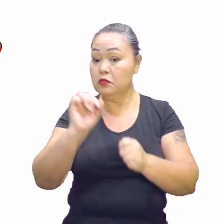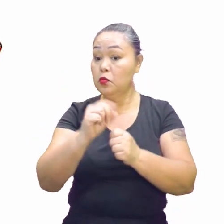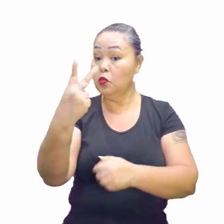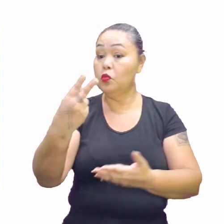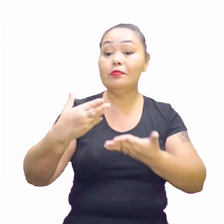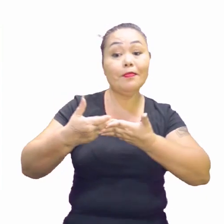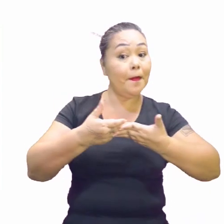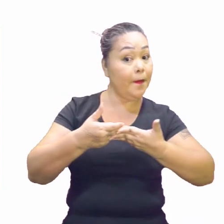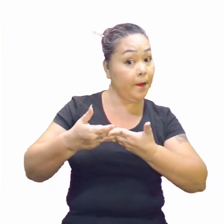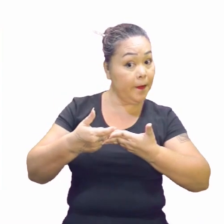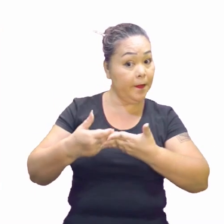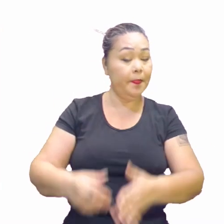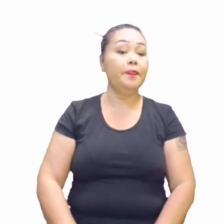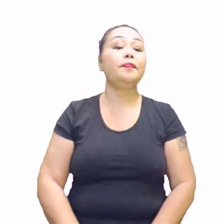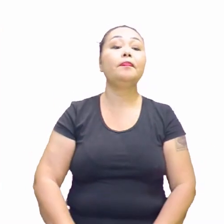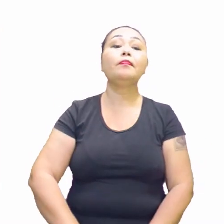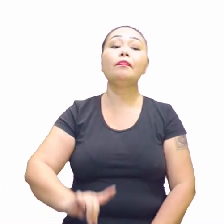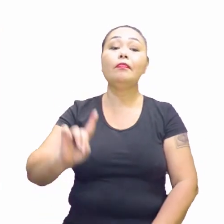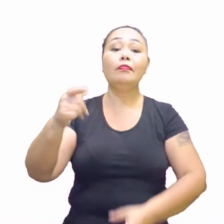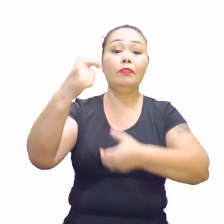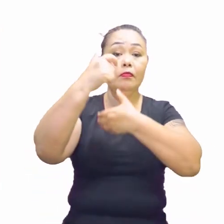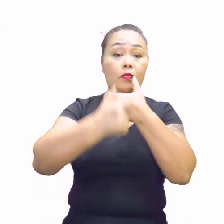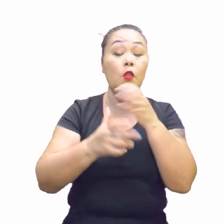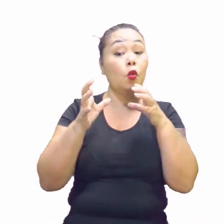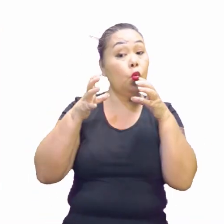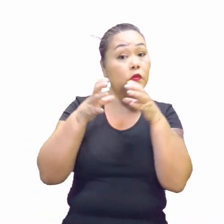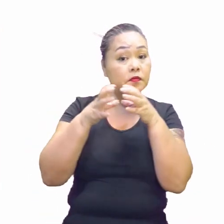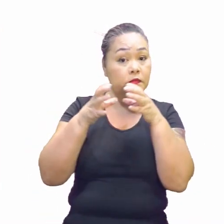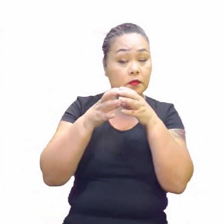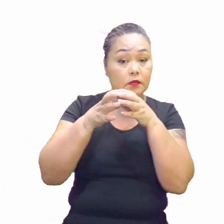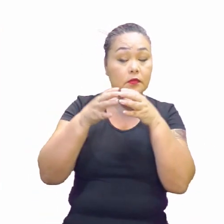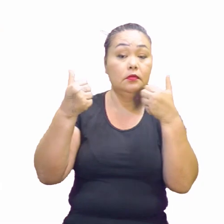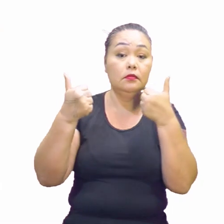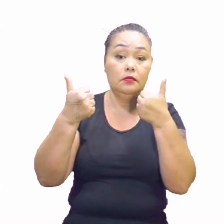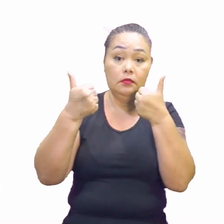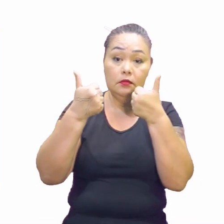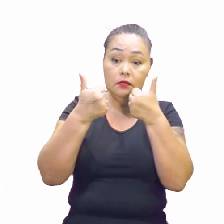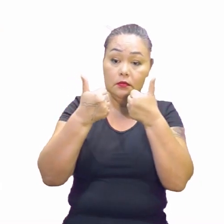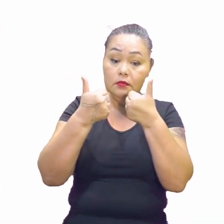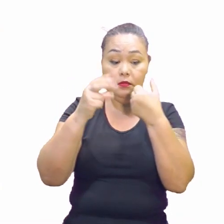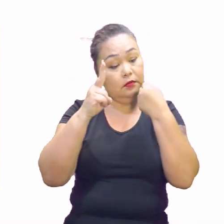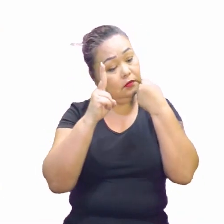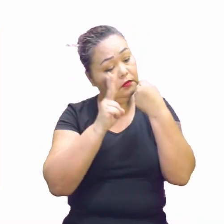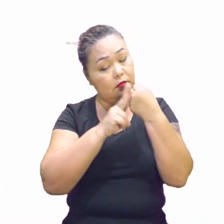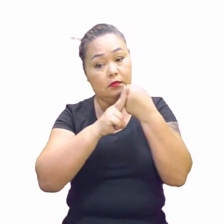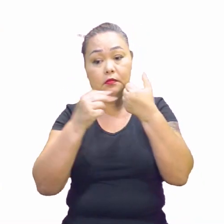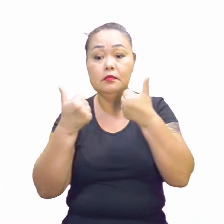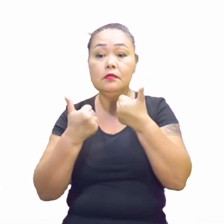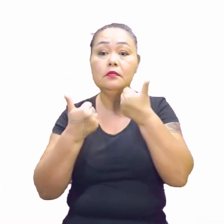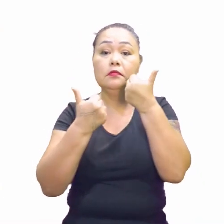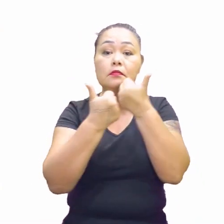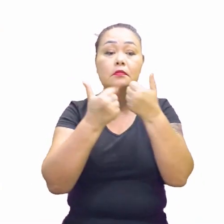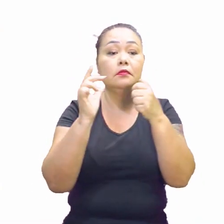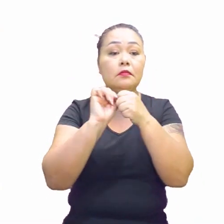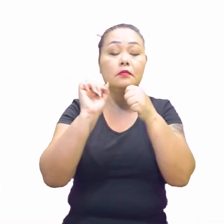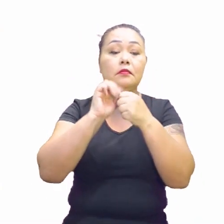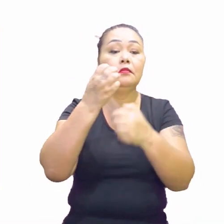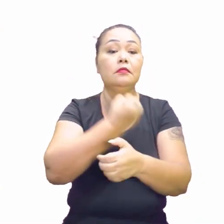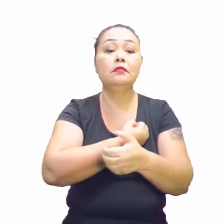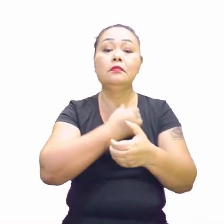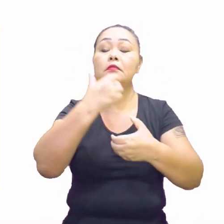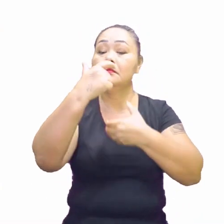linguagem culta. Quando o sujeito é um coletivo, o verbo acompanha o número do